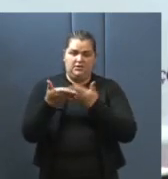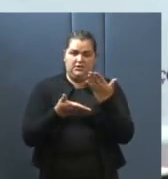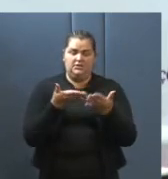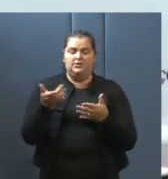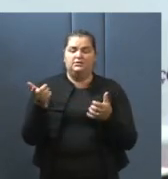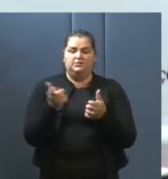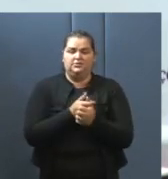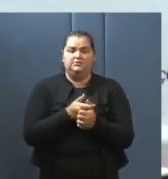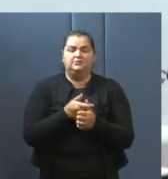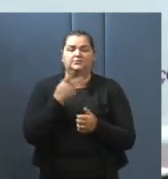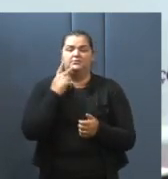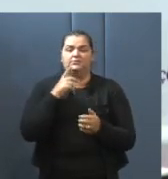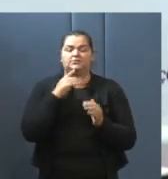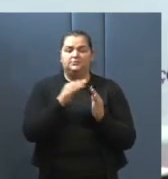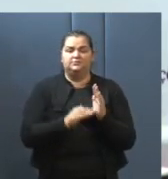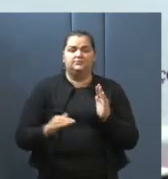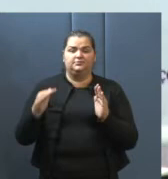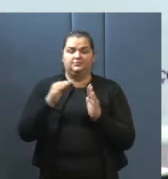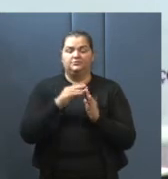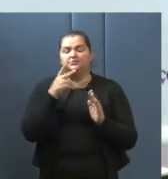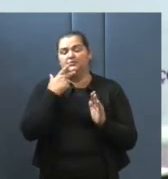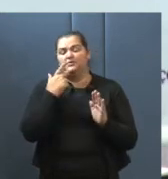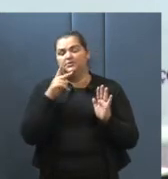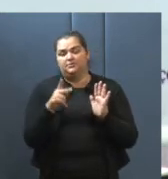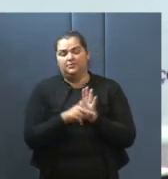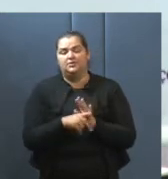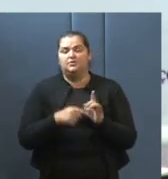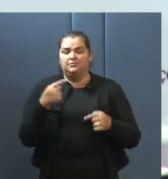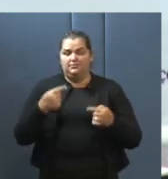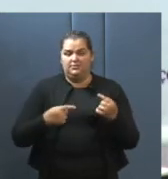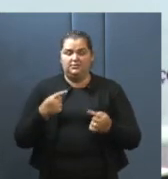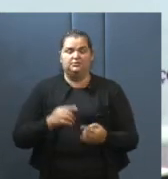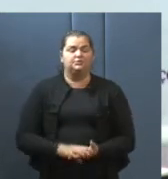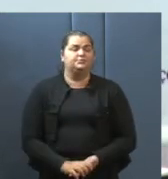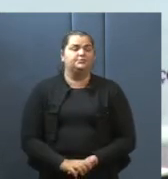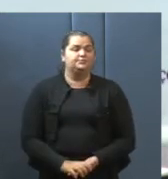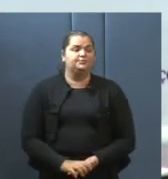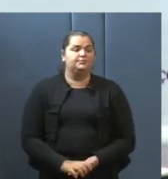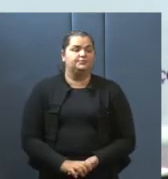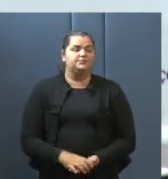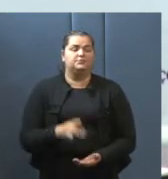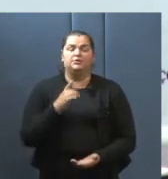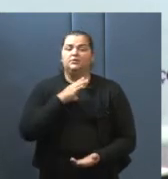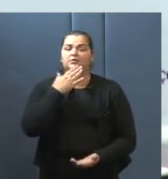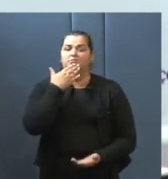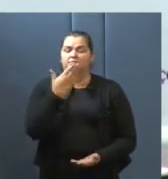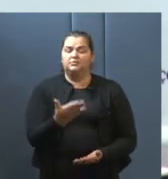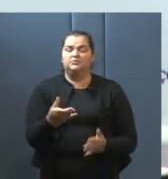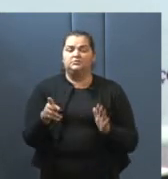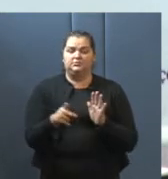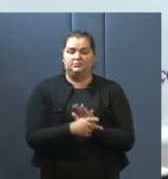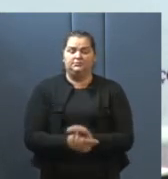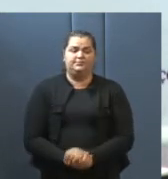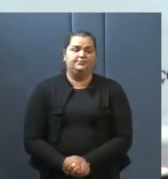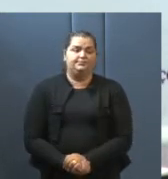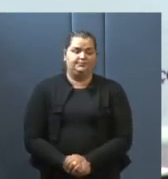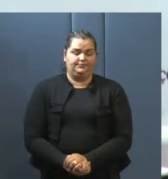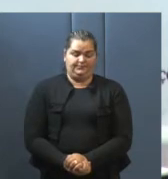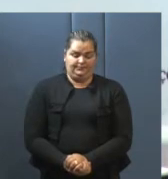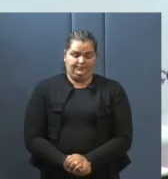dívidas subnacionais, a gente pode voltar a falar sobre isso na hora do debate, é um dos temas palpitantes atualmente no Clube de